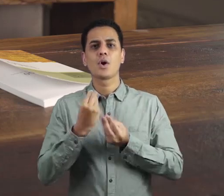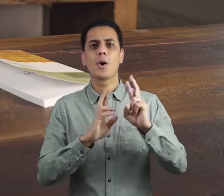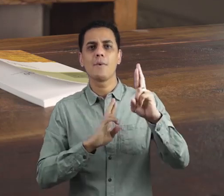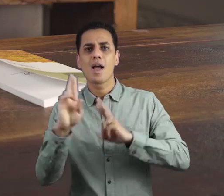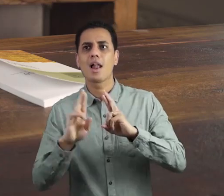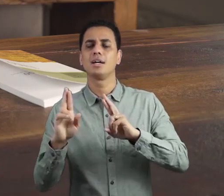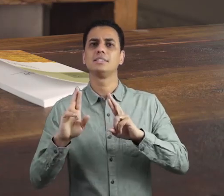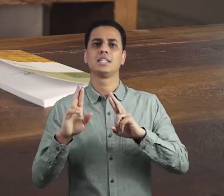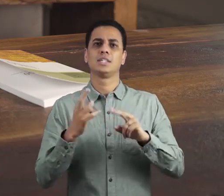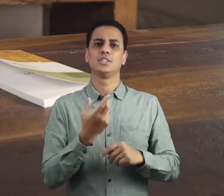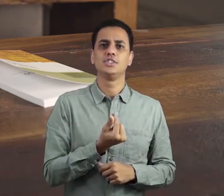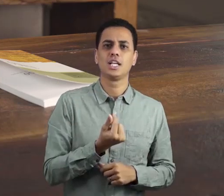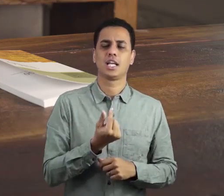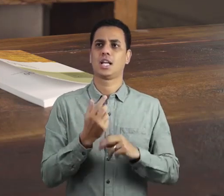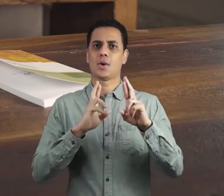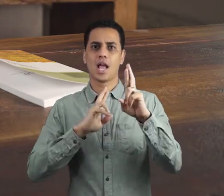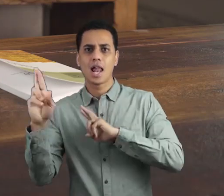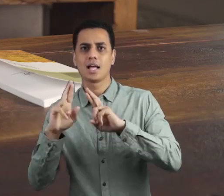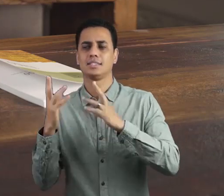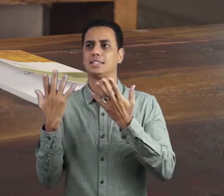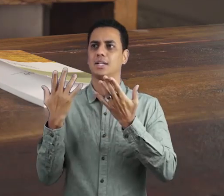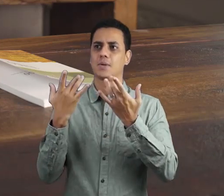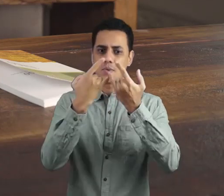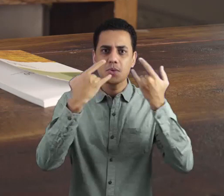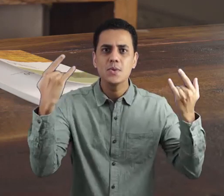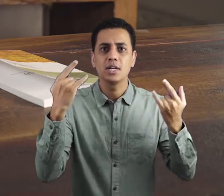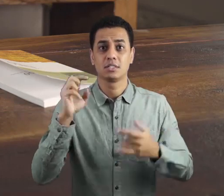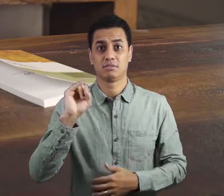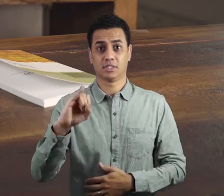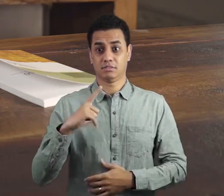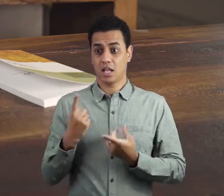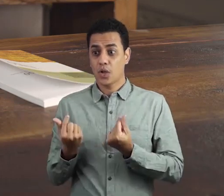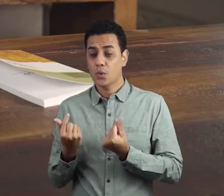tem nos ensinado semana a semana a sermos homens e mulheres que não